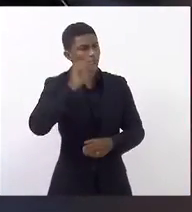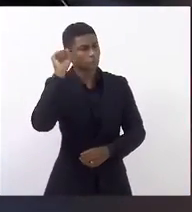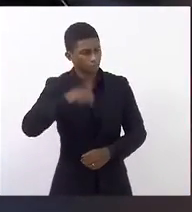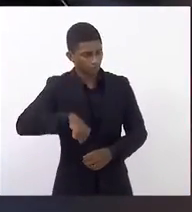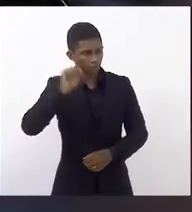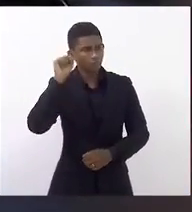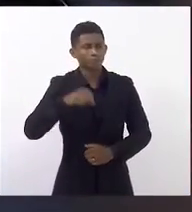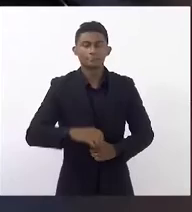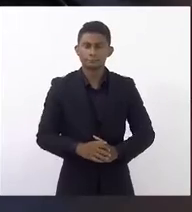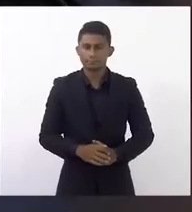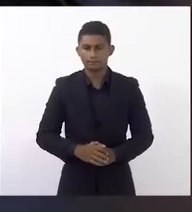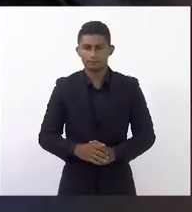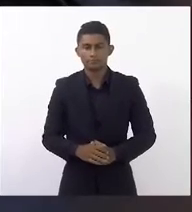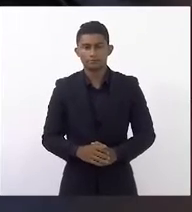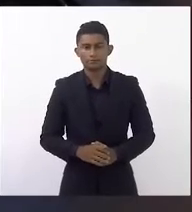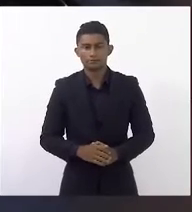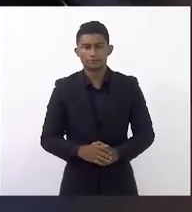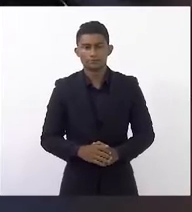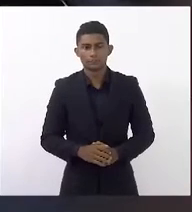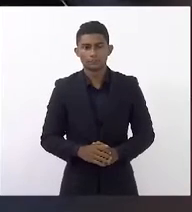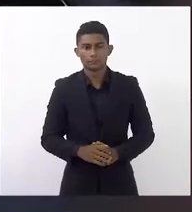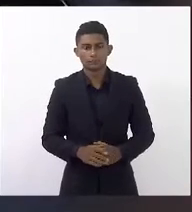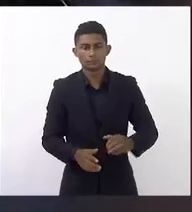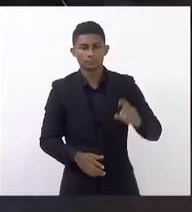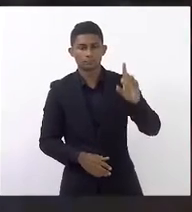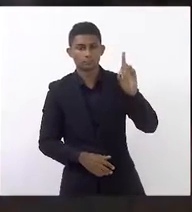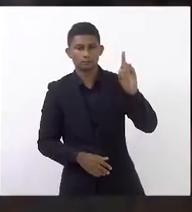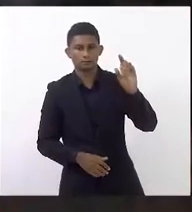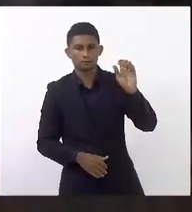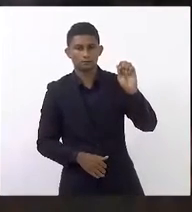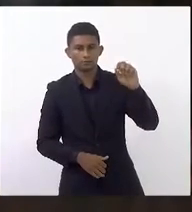comandante. Voto sim. Deputada Dani Monteiro.